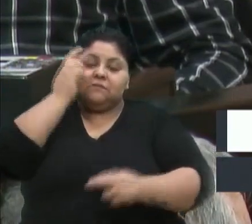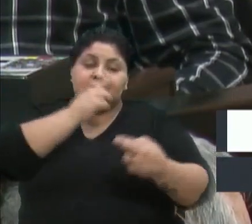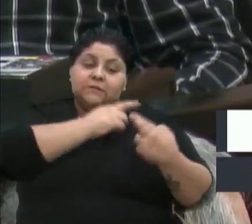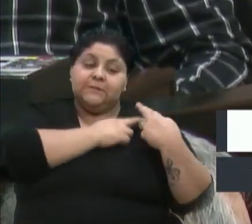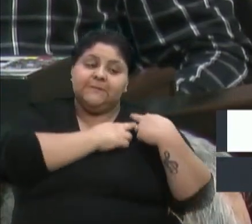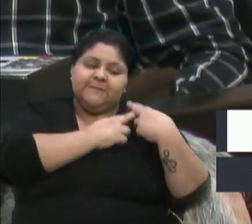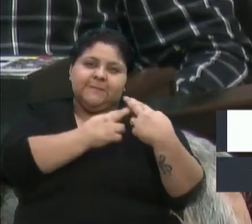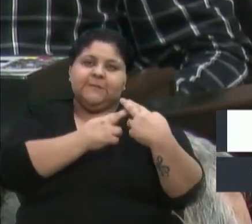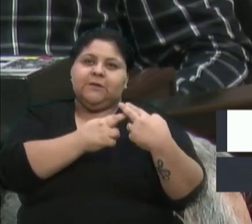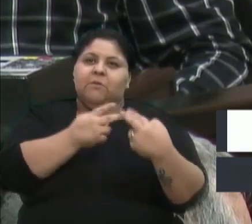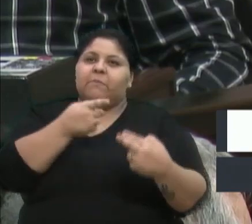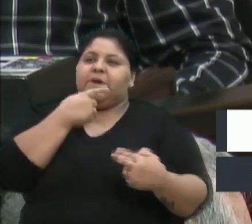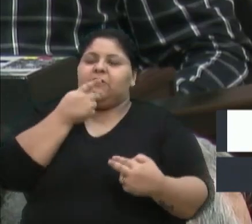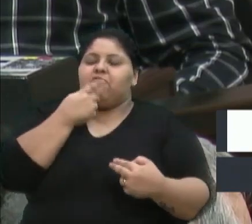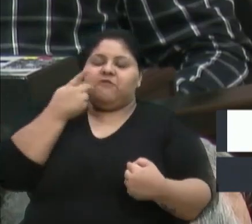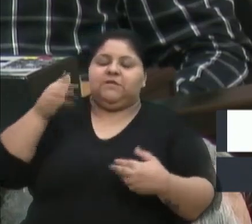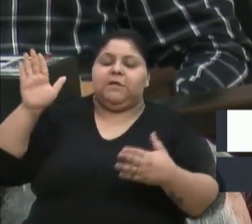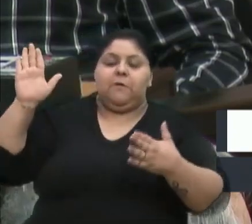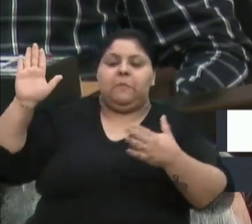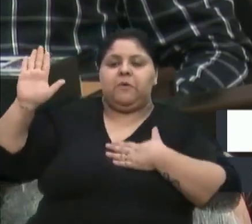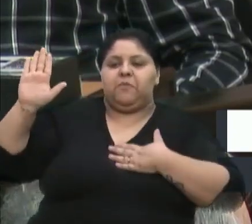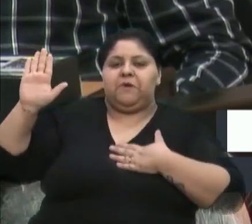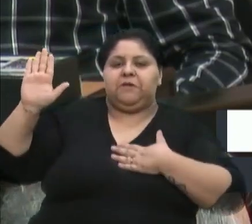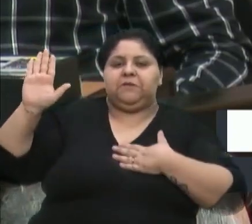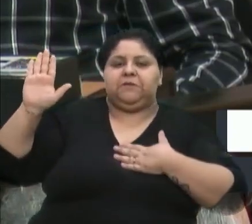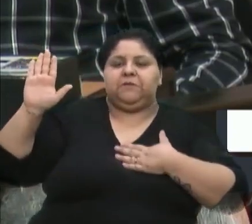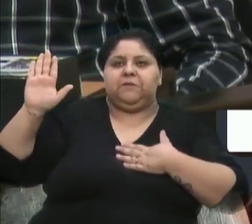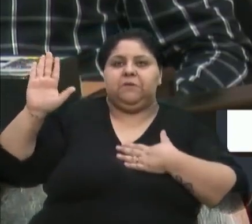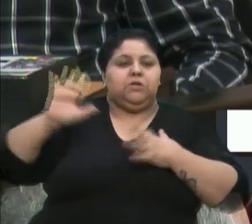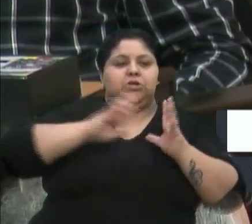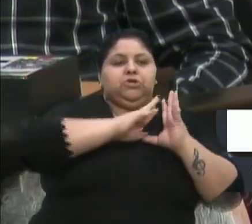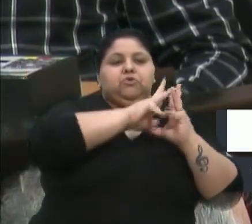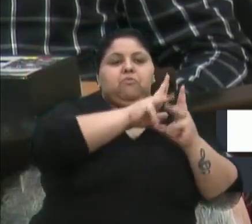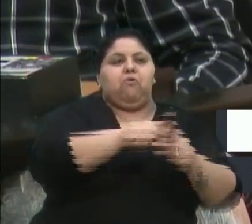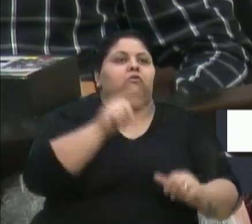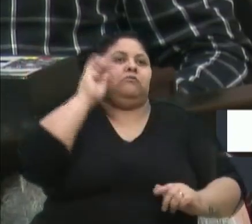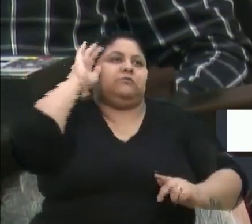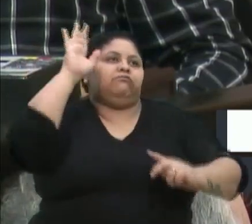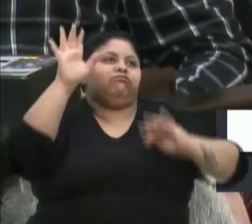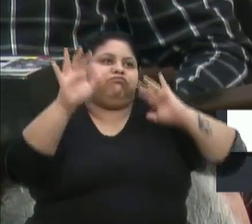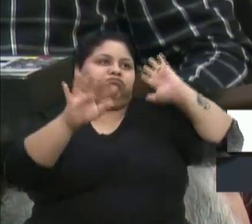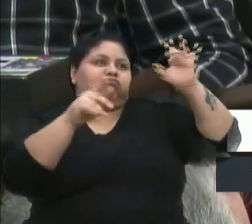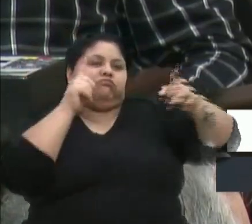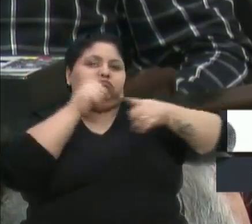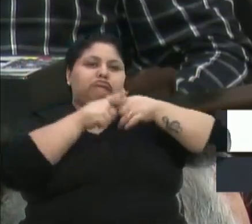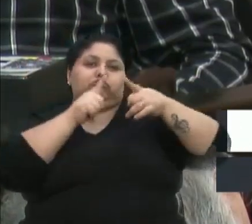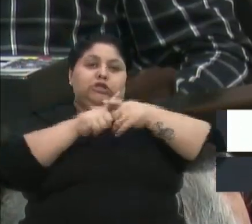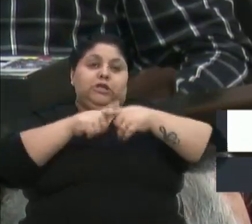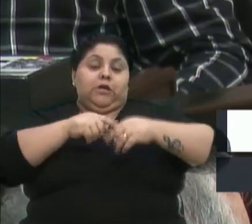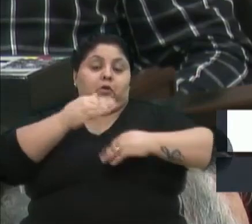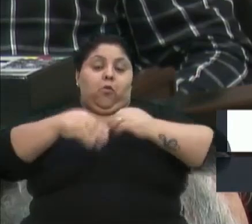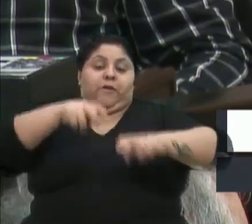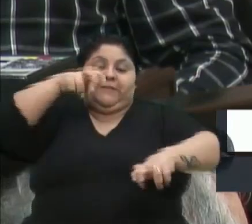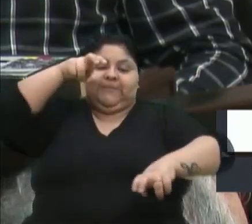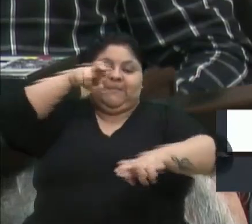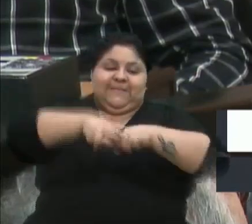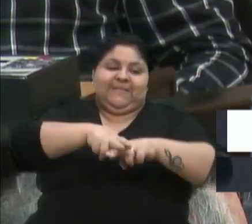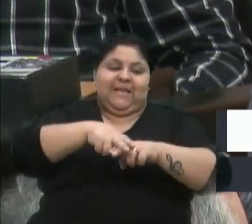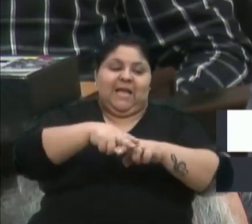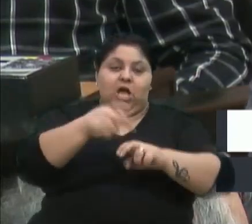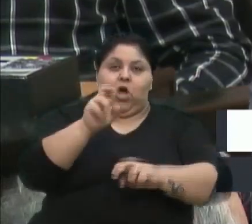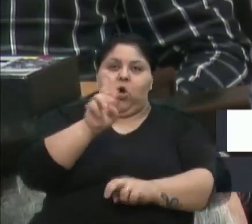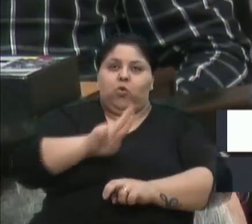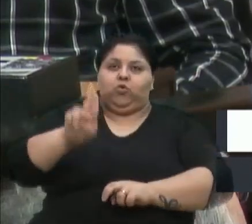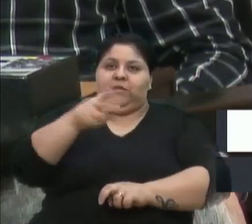promessa de uma coisa de um mundo de fantasia porque quando sentar naquela cadeira e pegar a caneta na mão